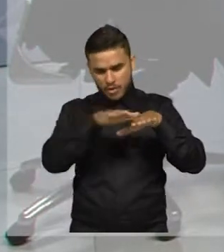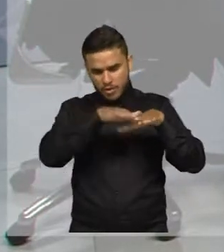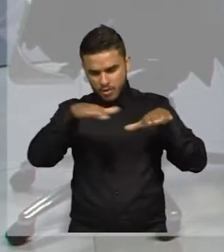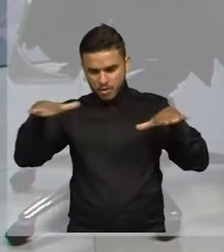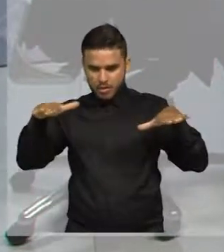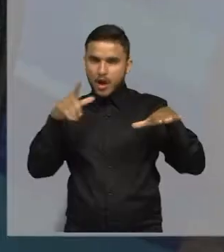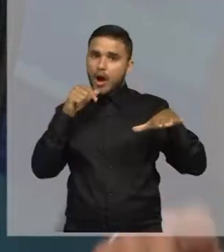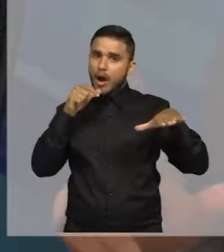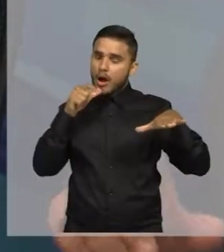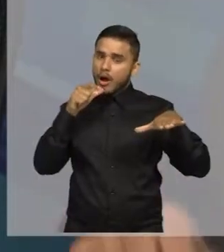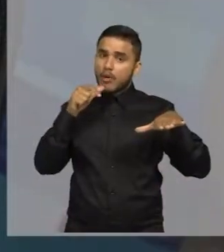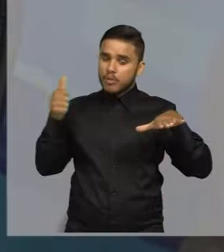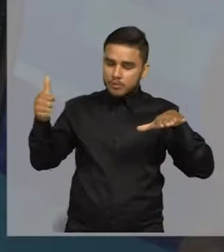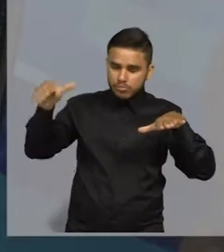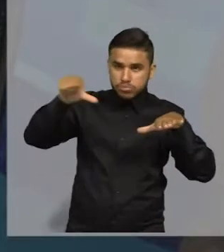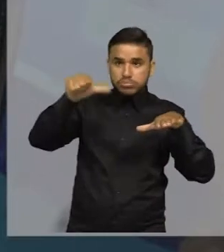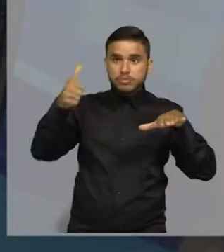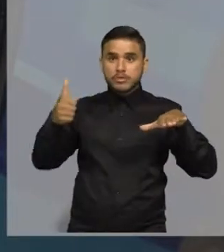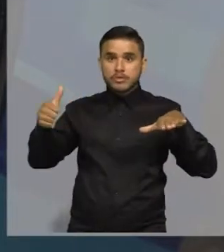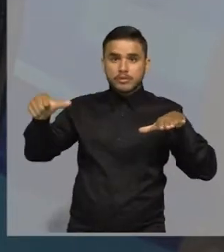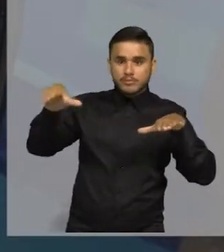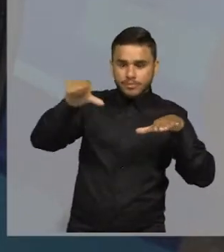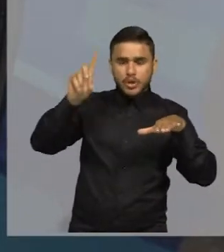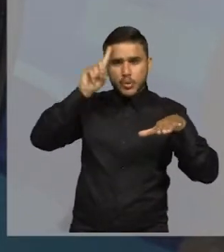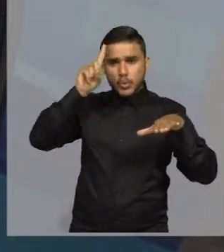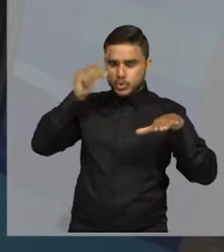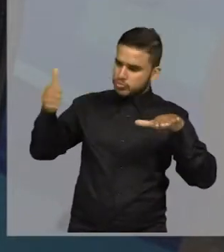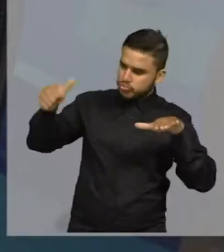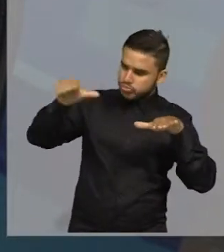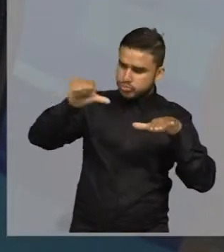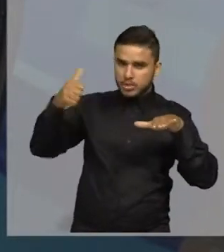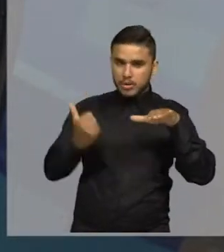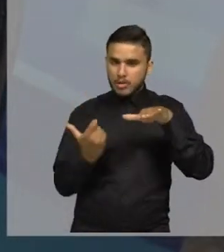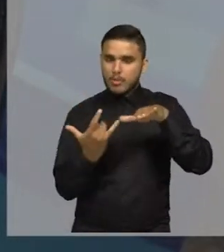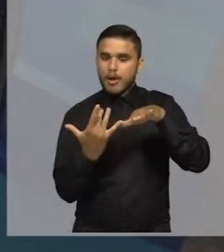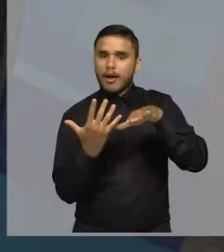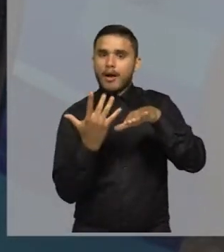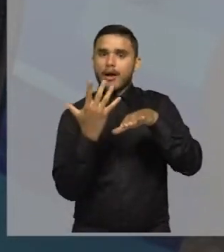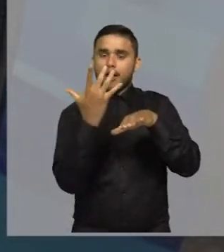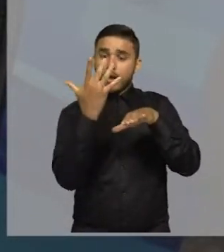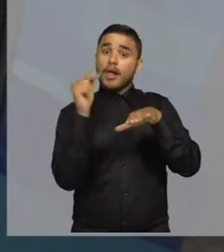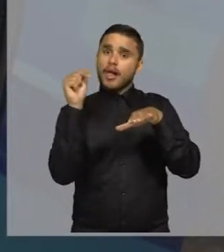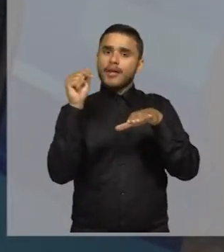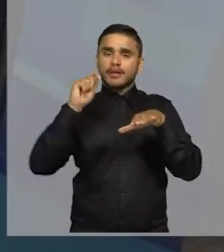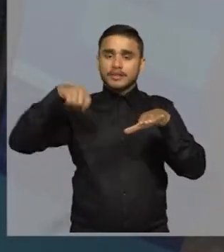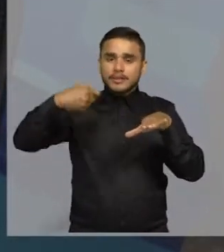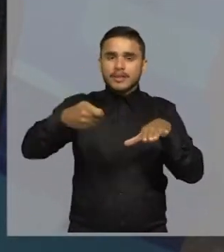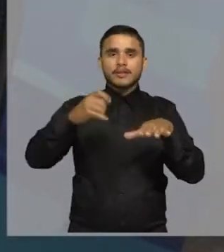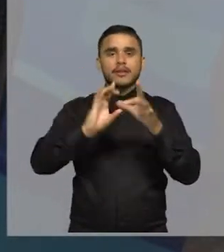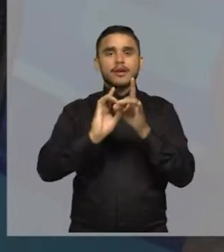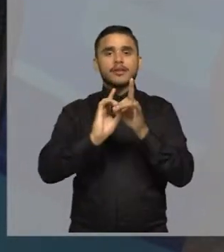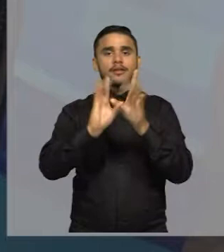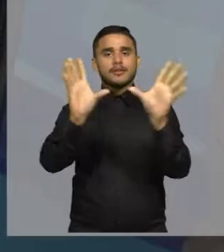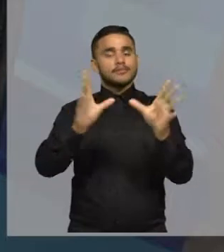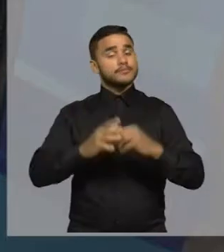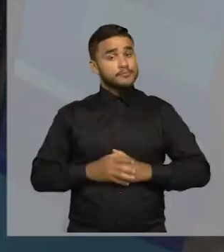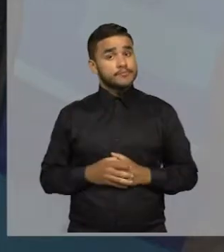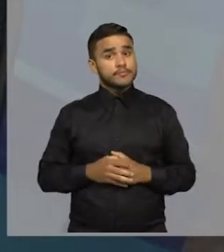penso que o autor... Agora, eu não vejo um perigo iminente,